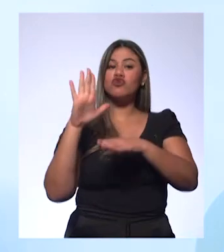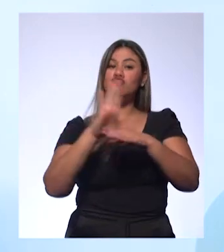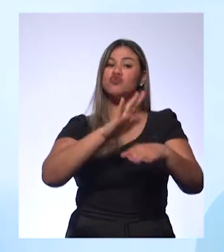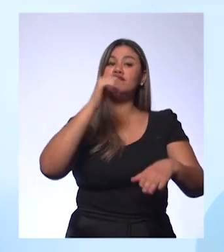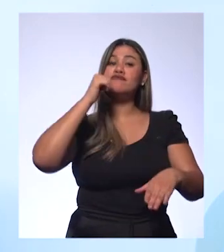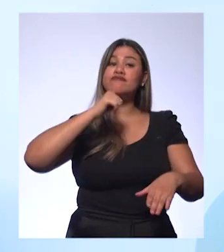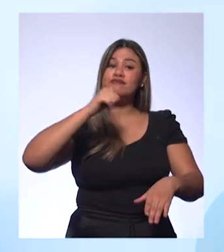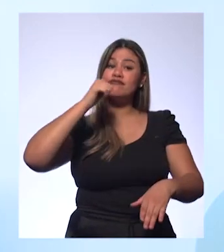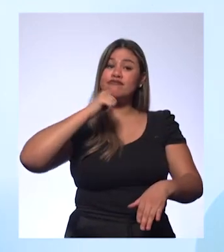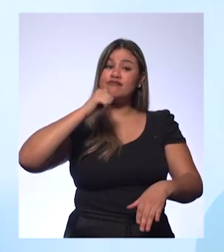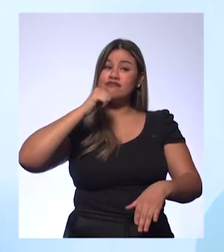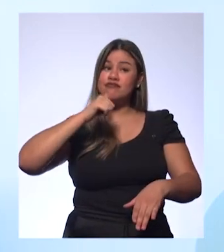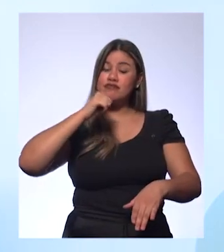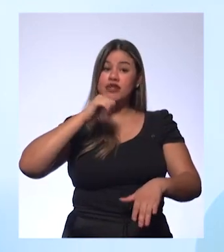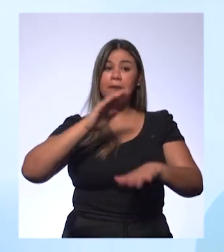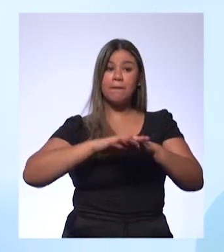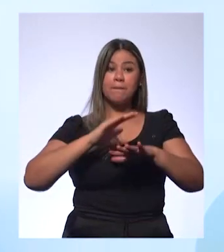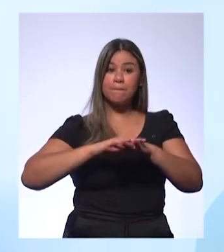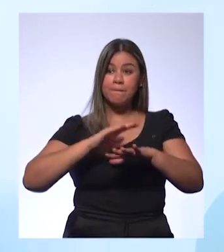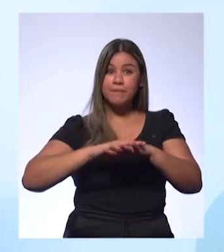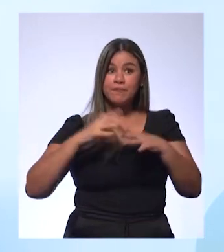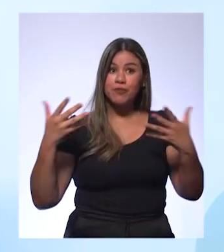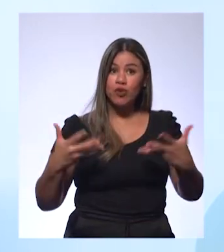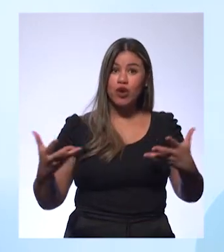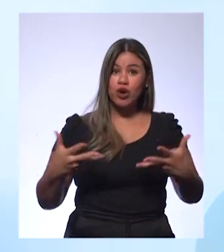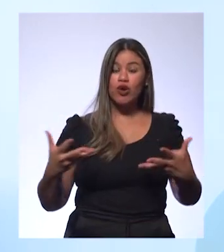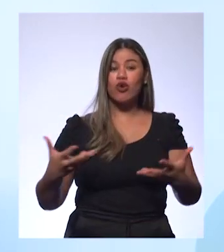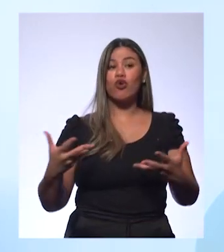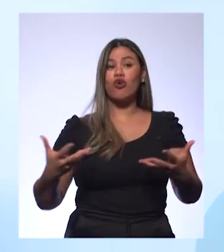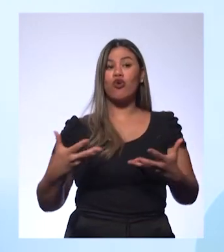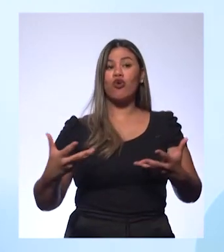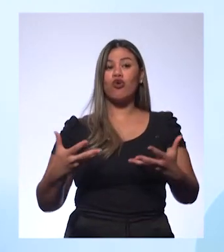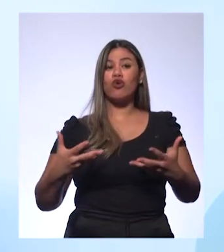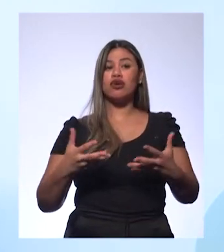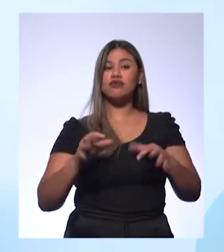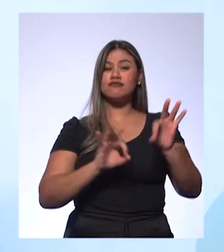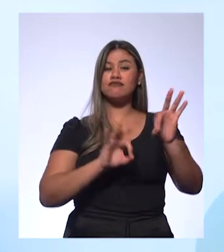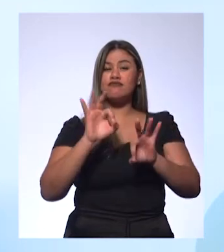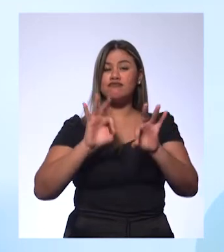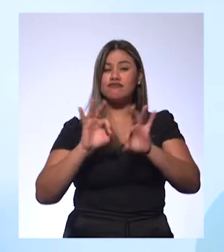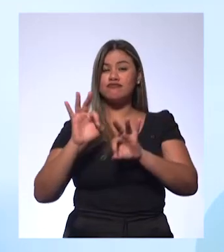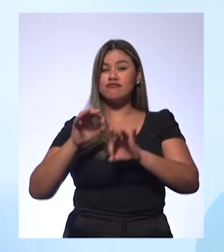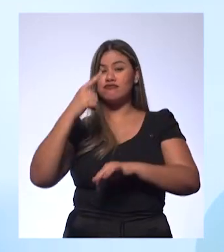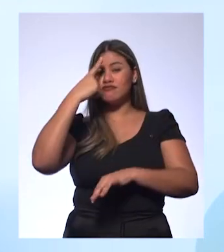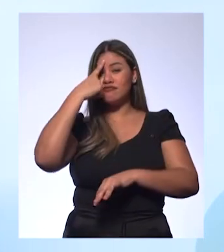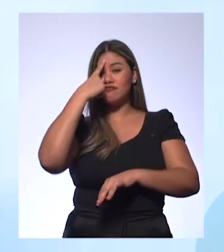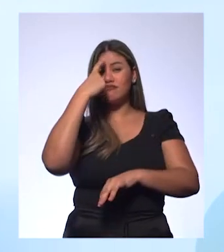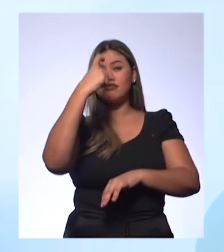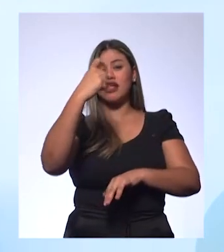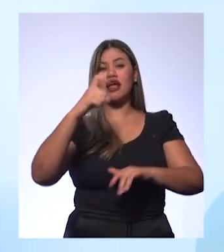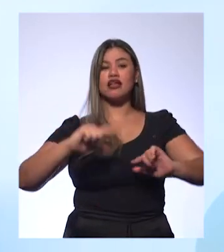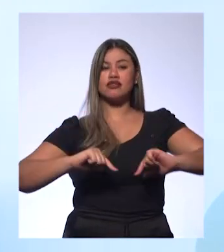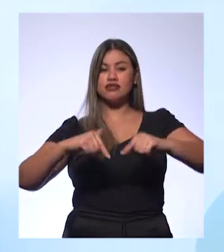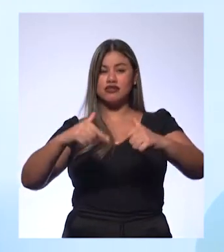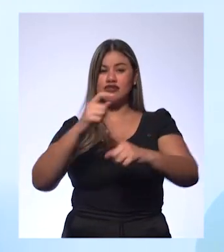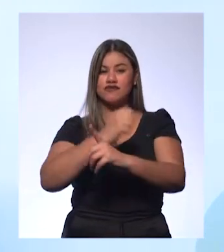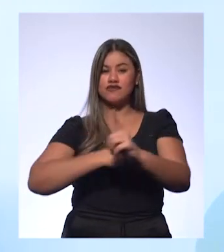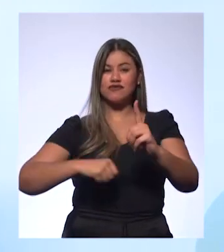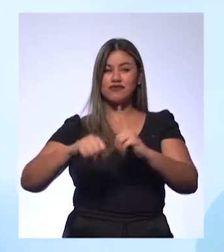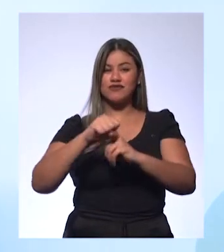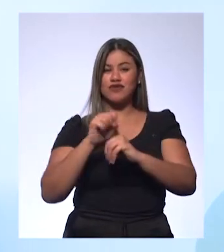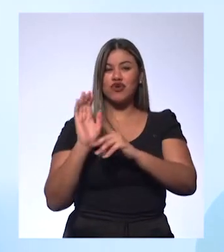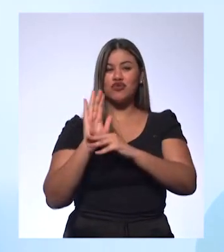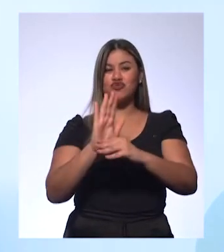consiga colocar em prática agora, nesse segundo tempo, a ideia, né, fazer um grande golaço aí da iniciativa social